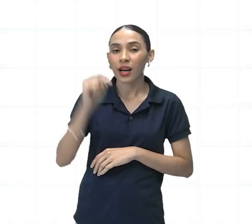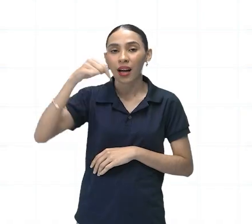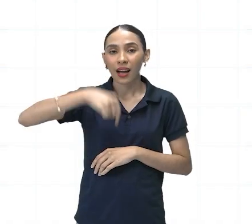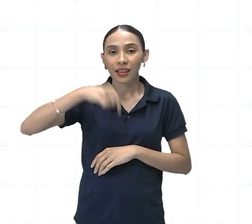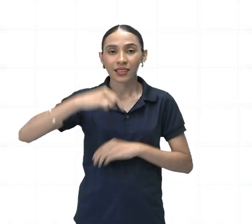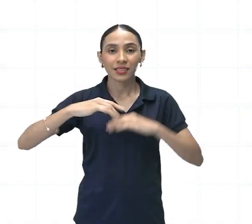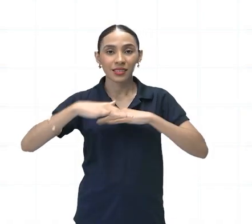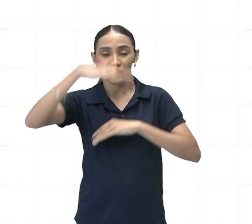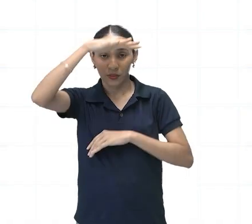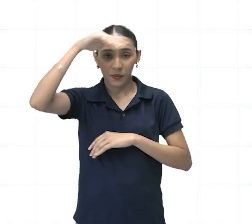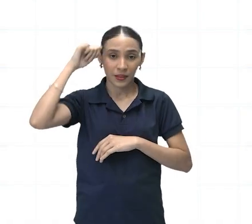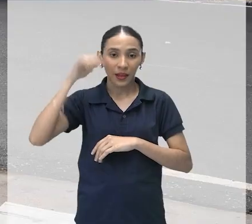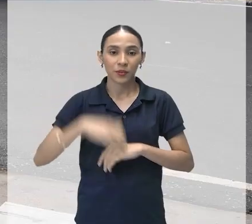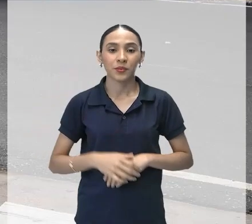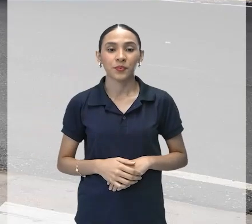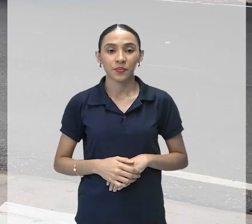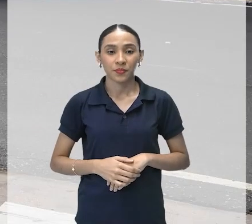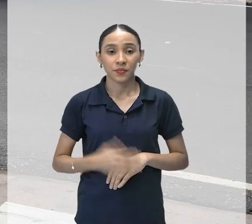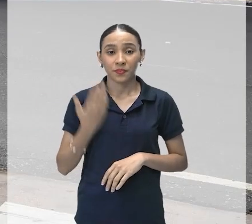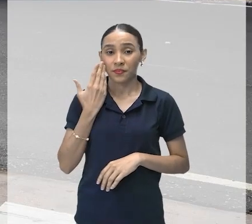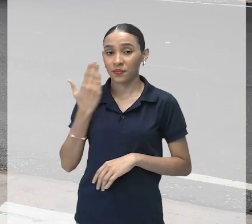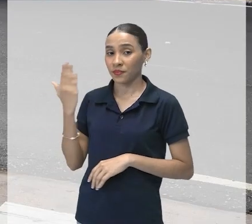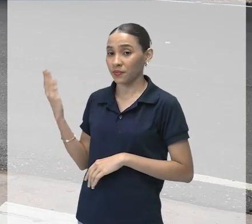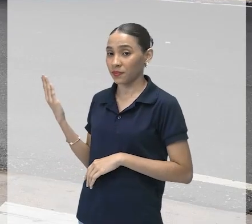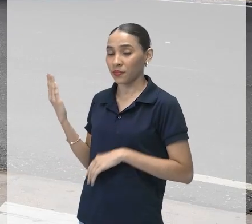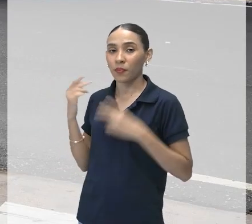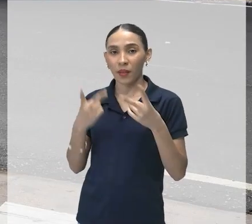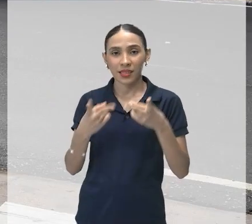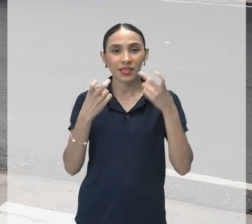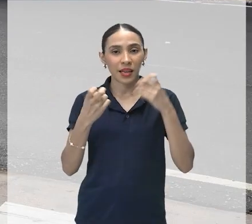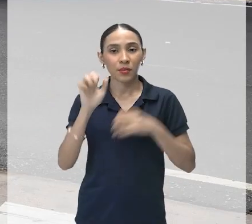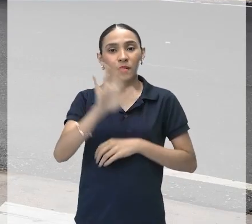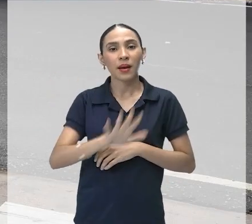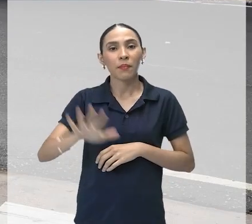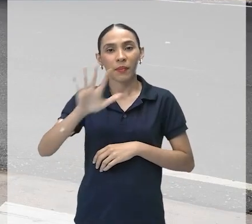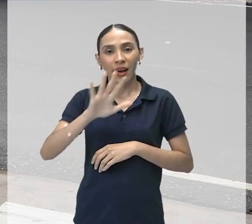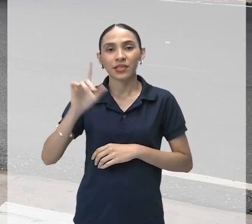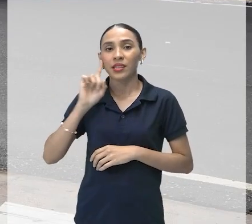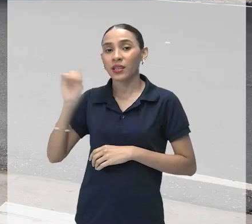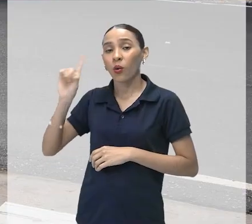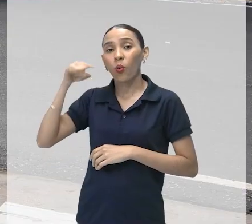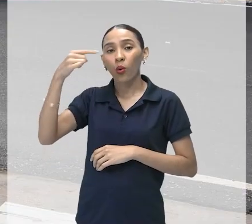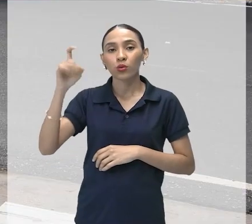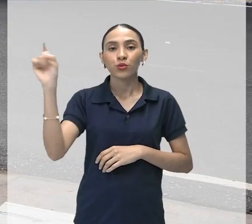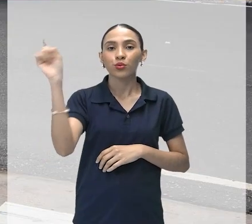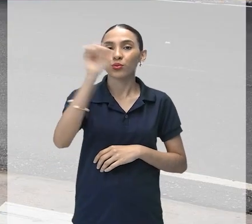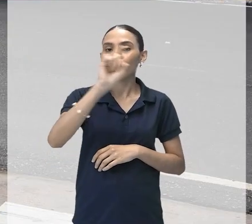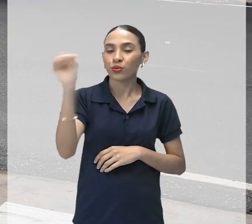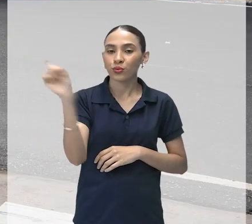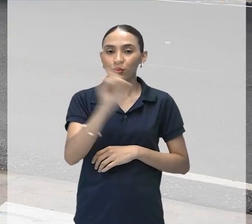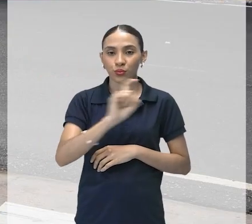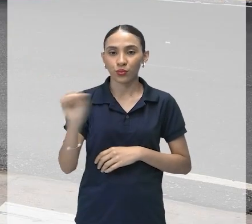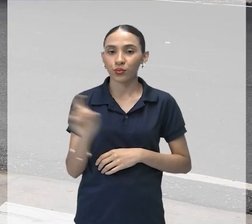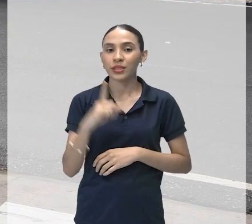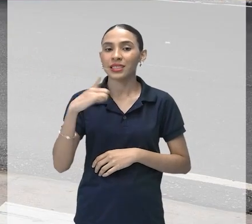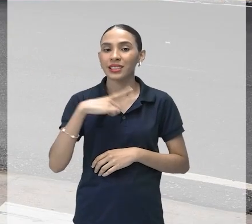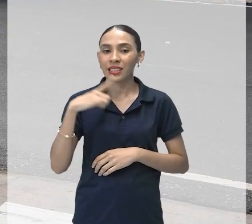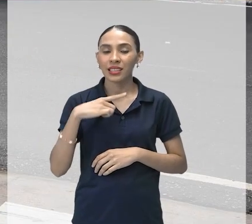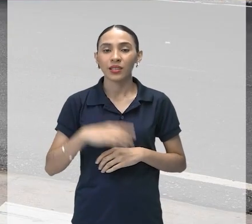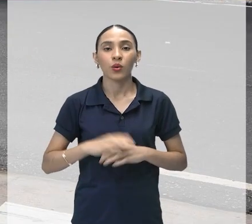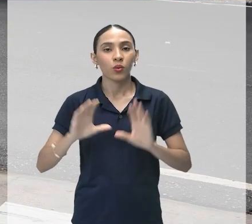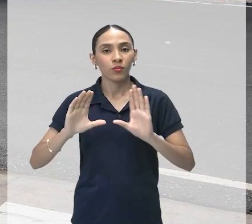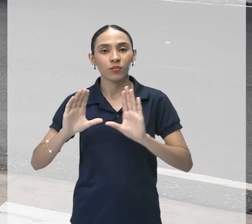aqui da cidade de Manaus. Aqui vocês estão vendo outro grafite. Repare que temos aí uma